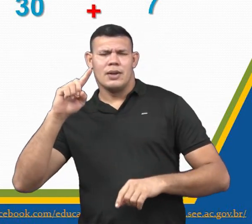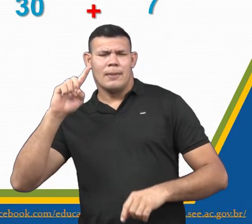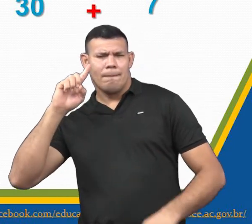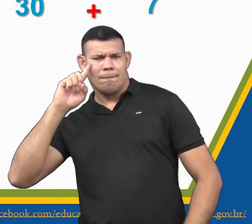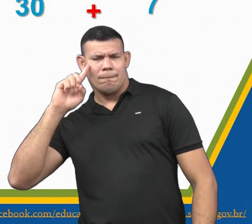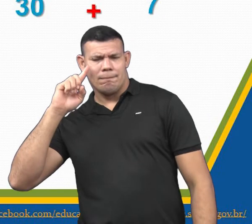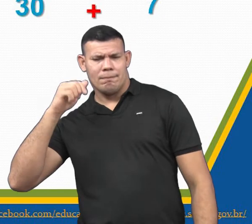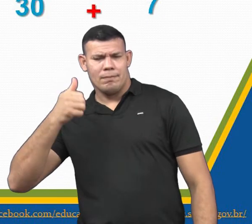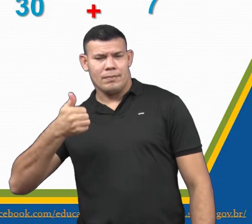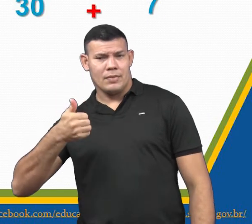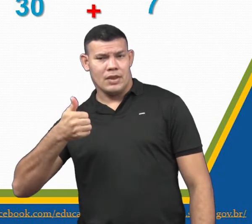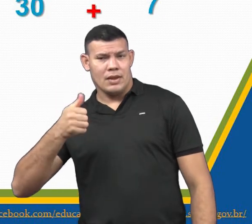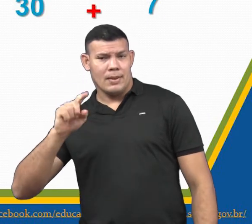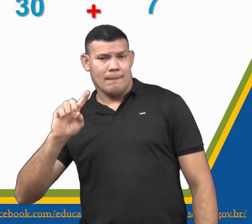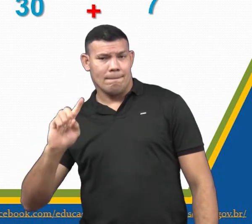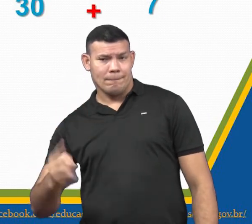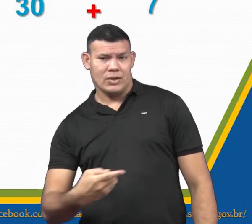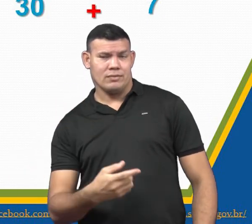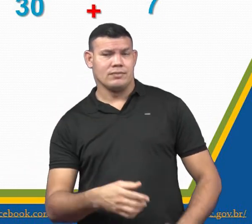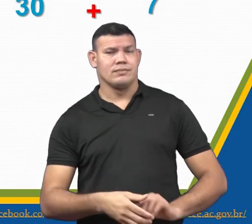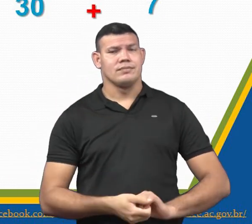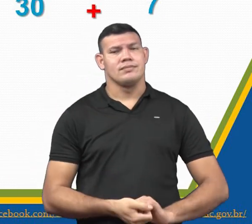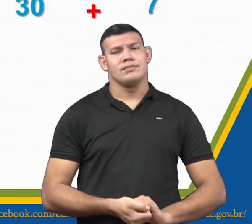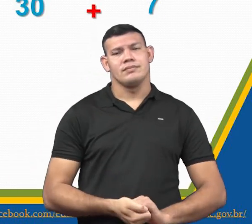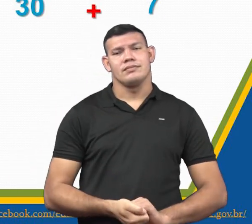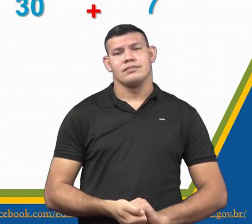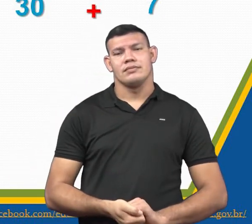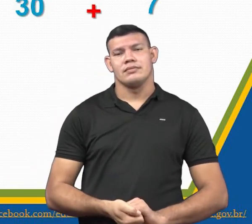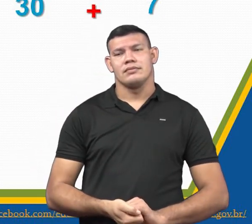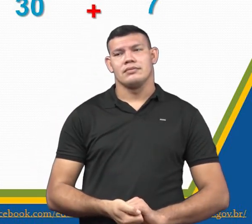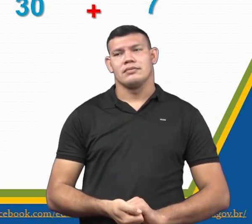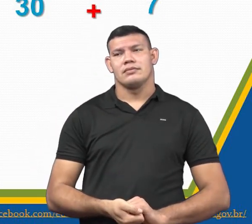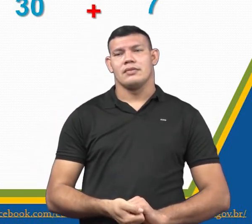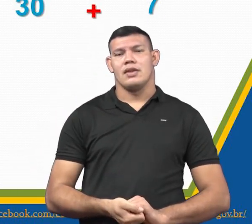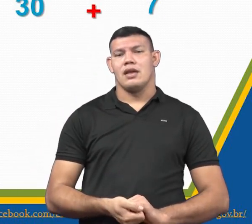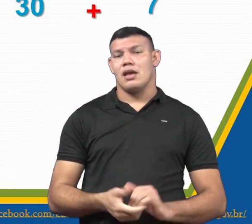tenho agora um 5 aqui, ó.